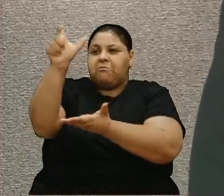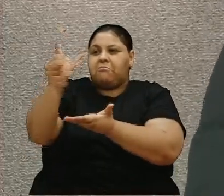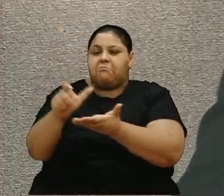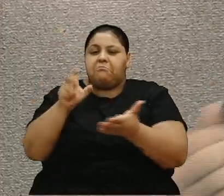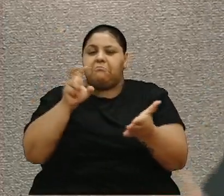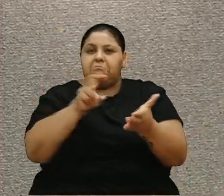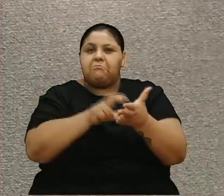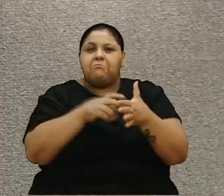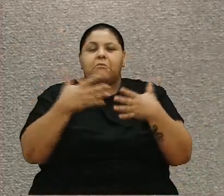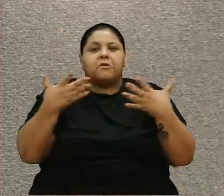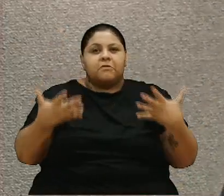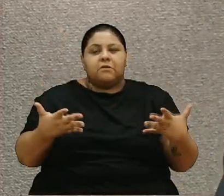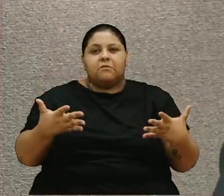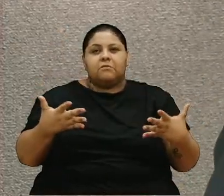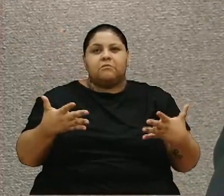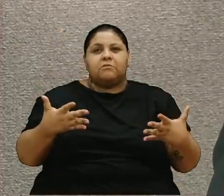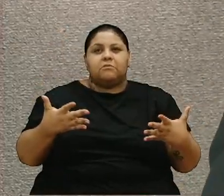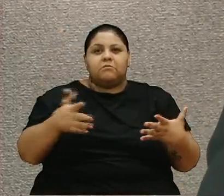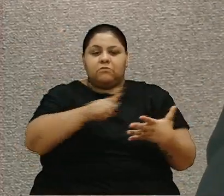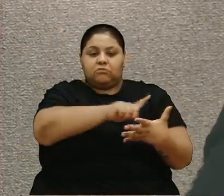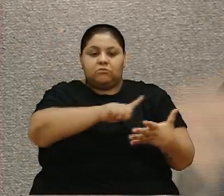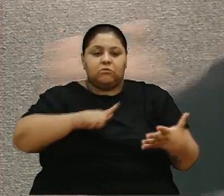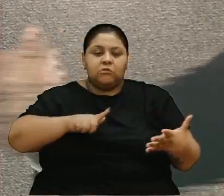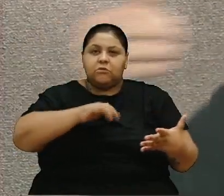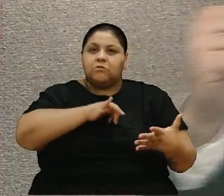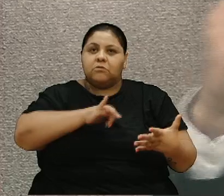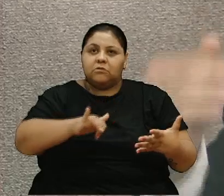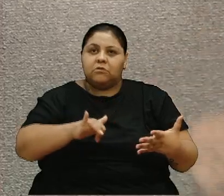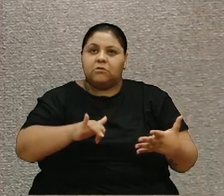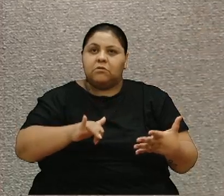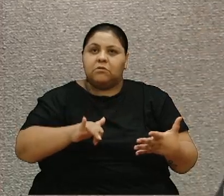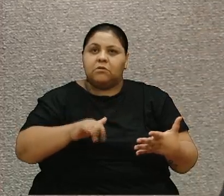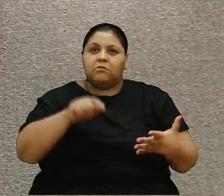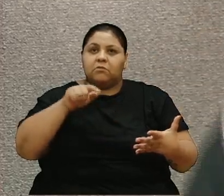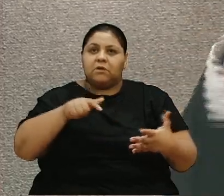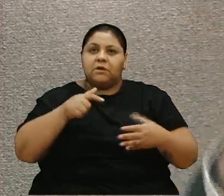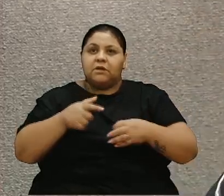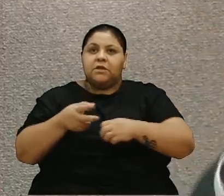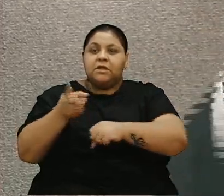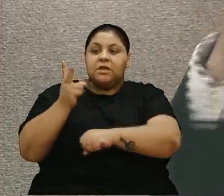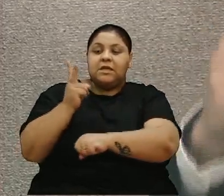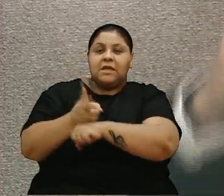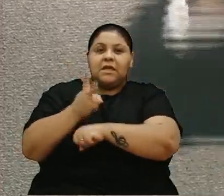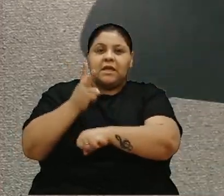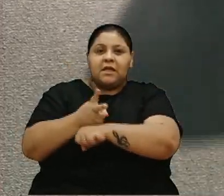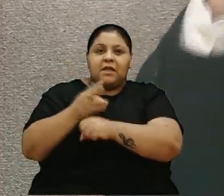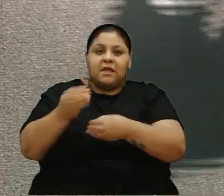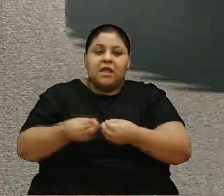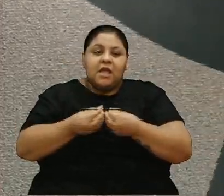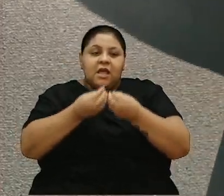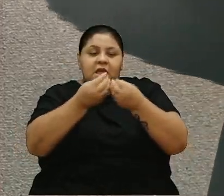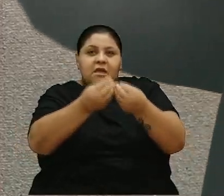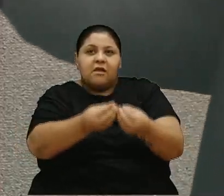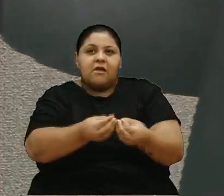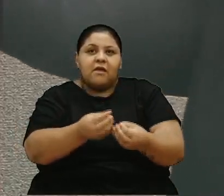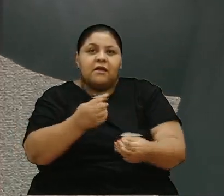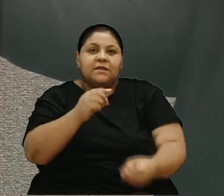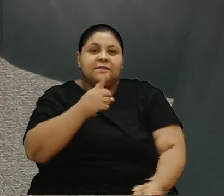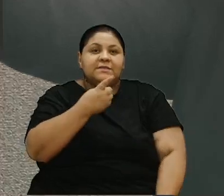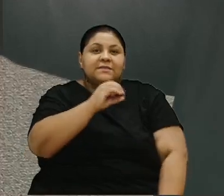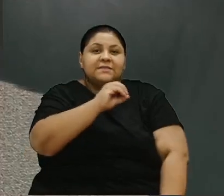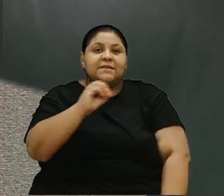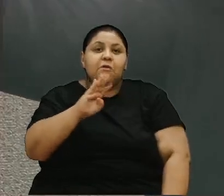Então, a projeção do governo federal é que este empréstimo chegue na casa de 100